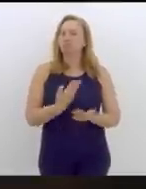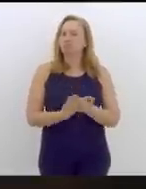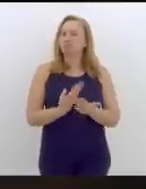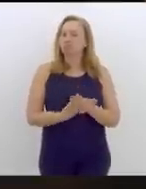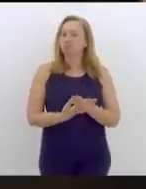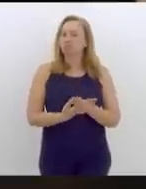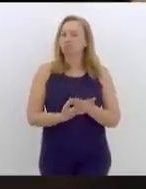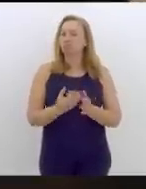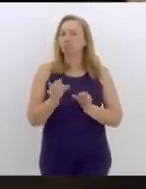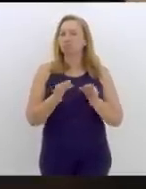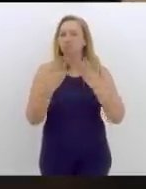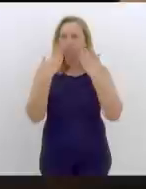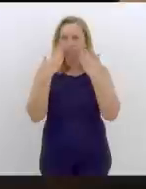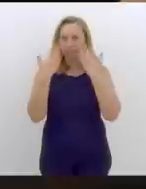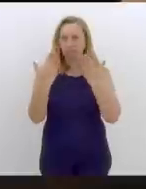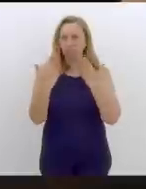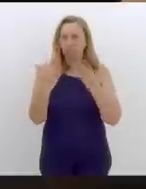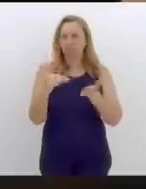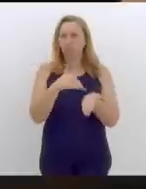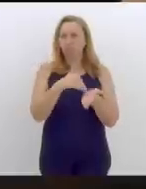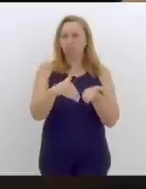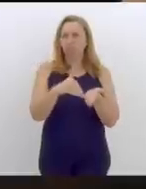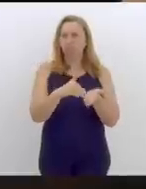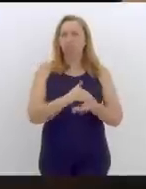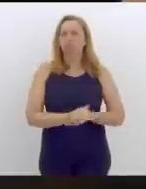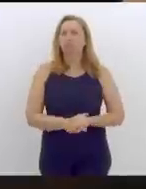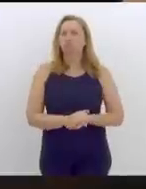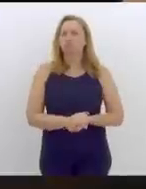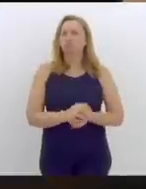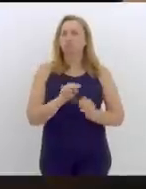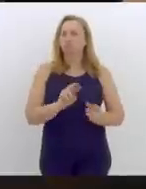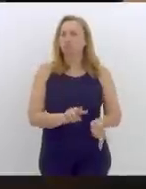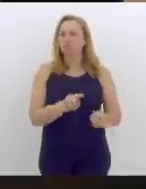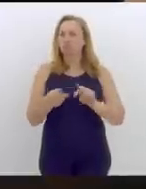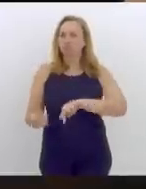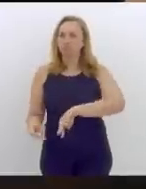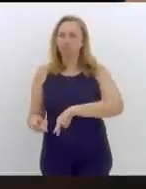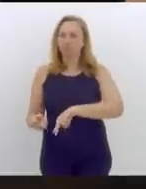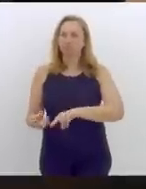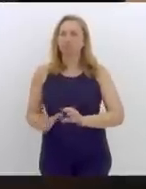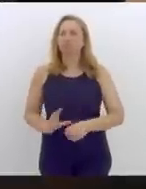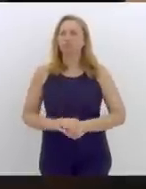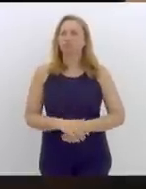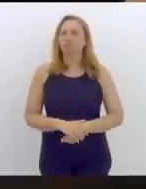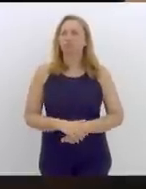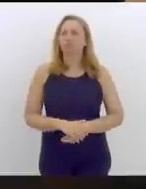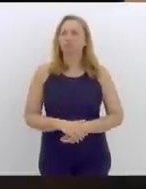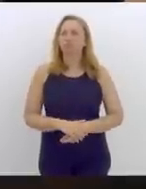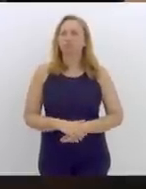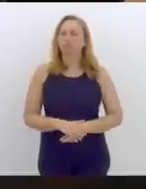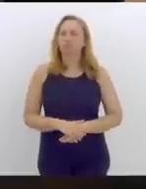tá sendo feito vai se apresentar ao secretário para ser encaminhado ao órgãos